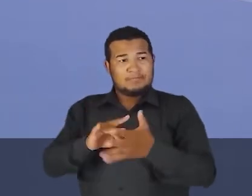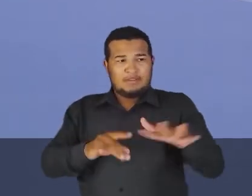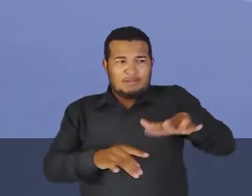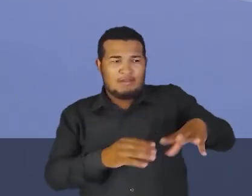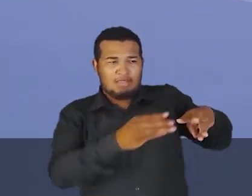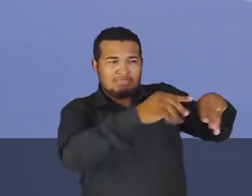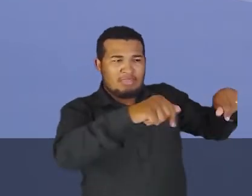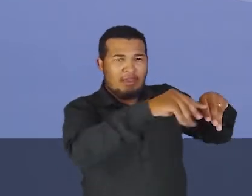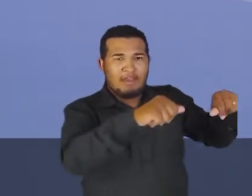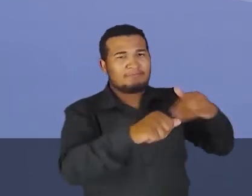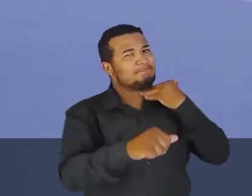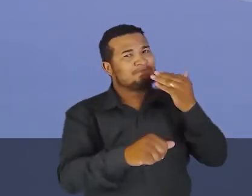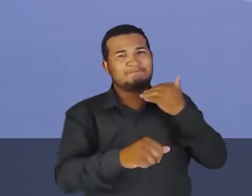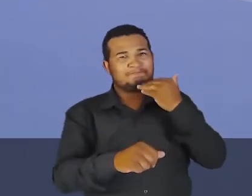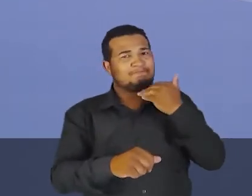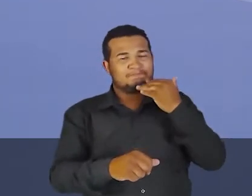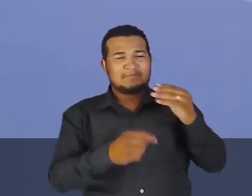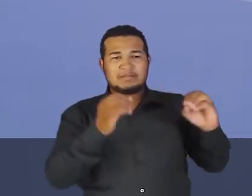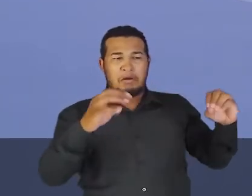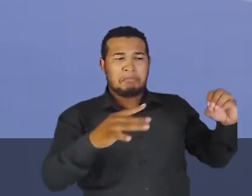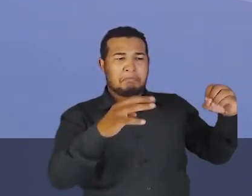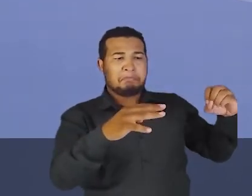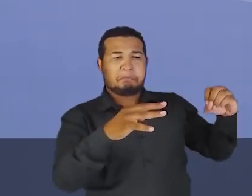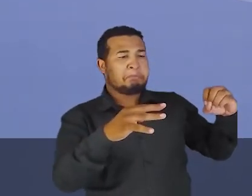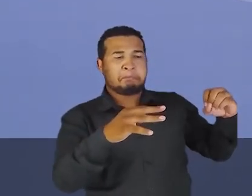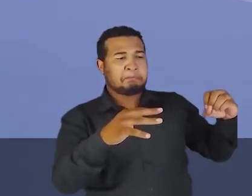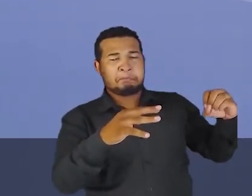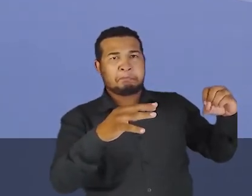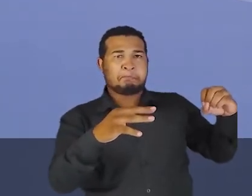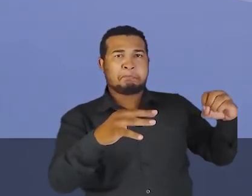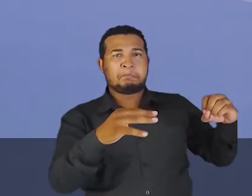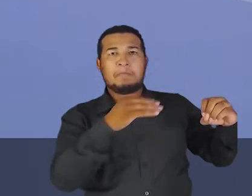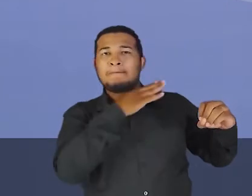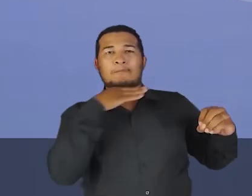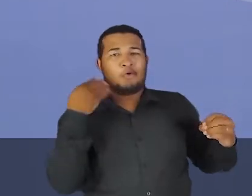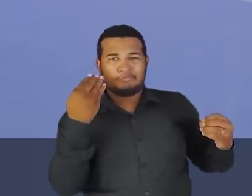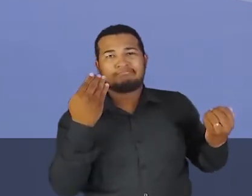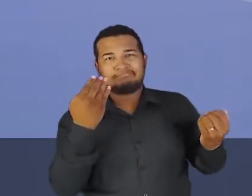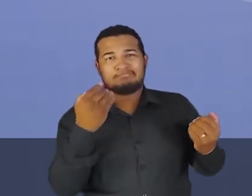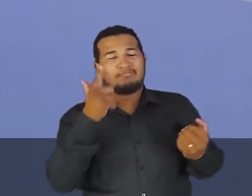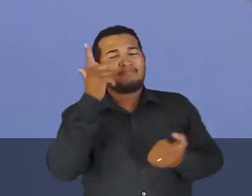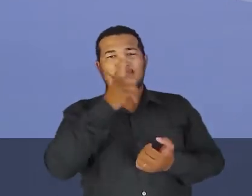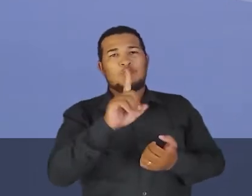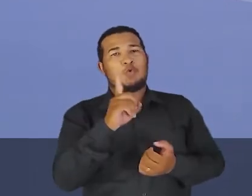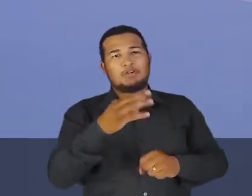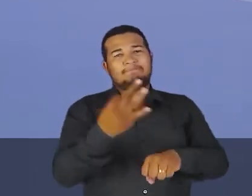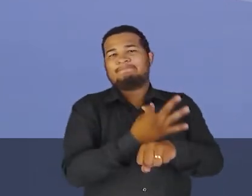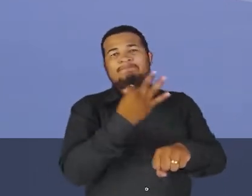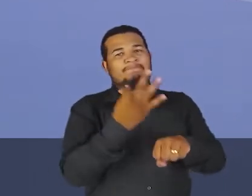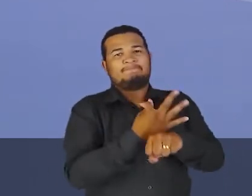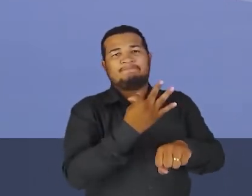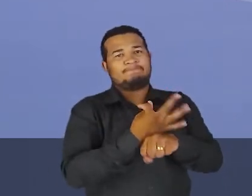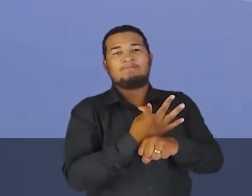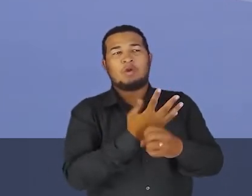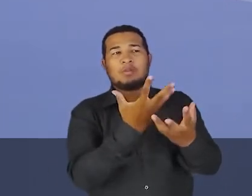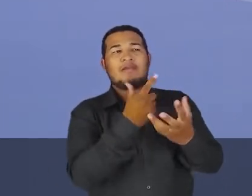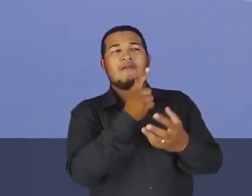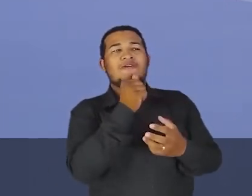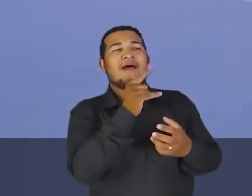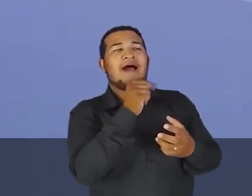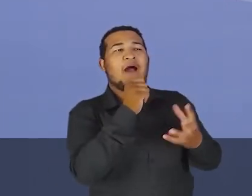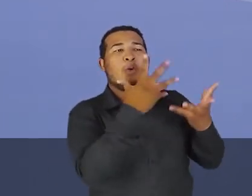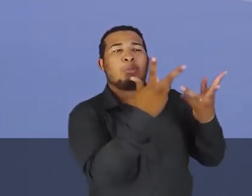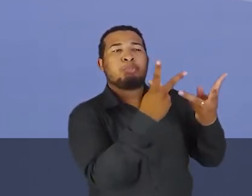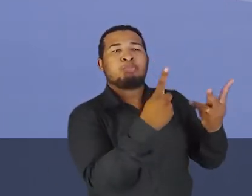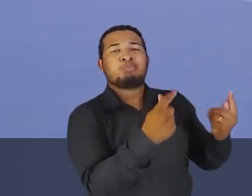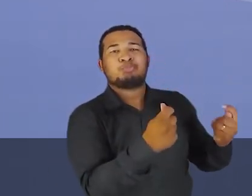eles não, os embriões, no caso, os gametas, não conseguiriam suportar a desidratação,